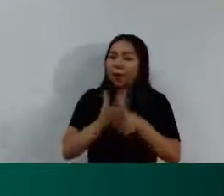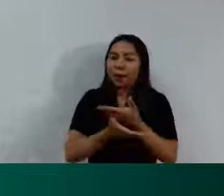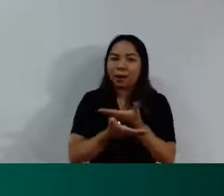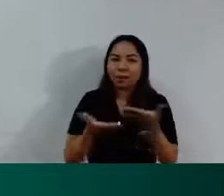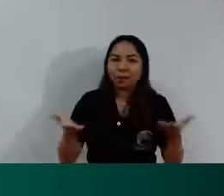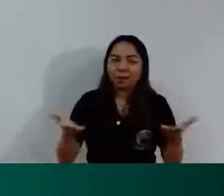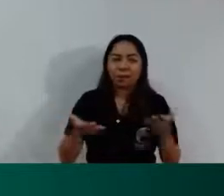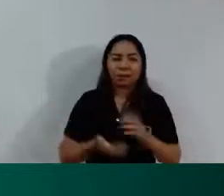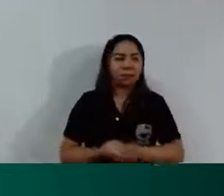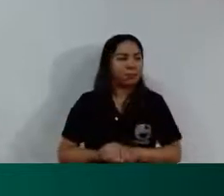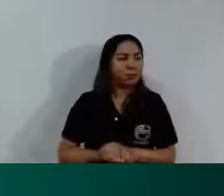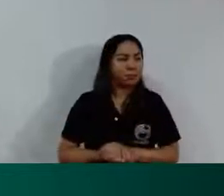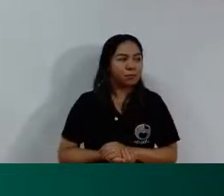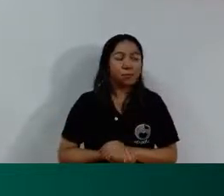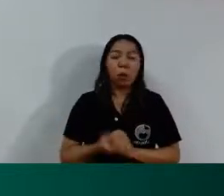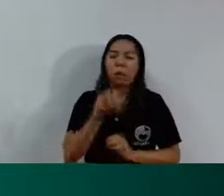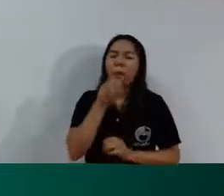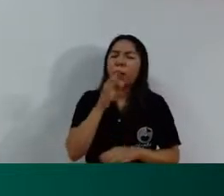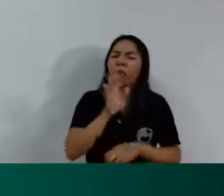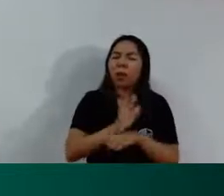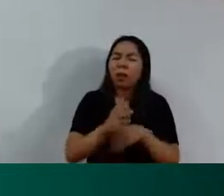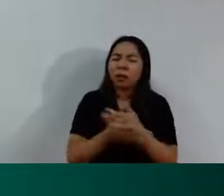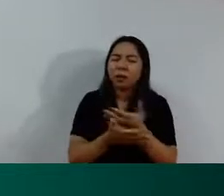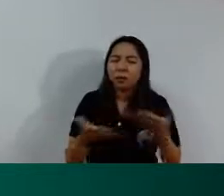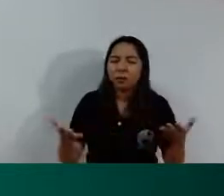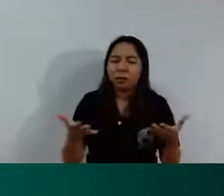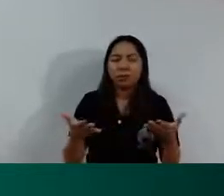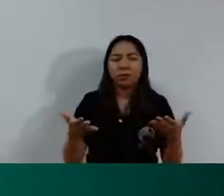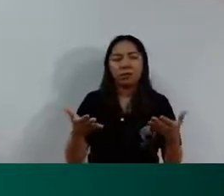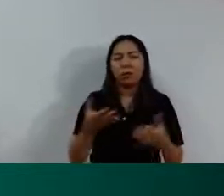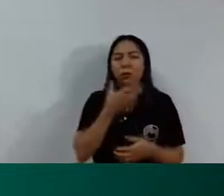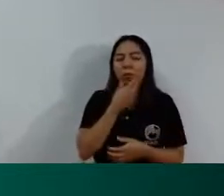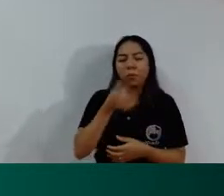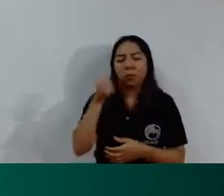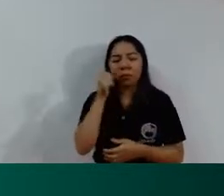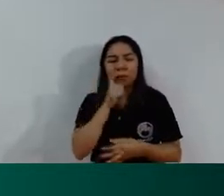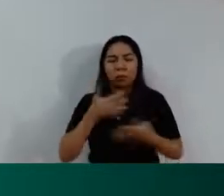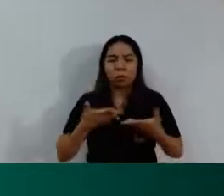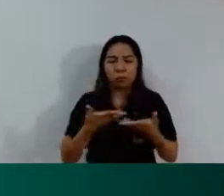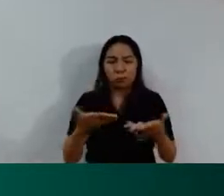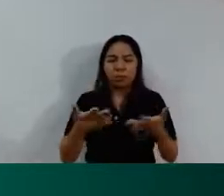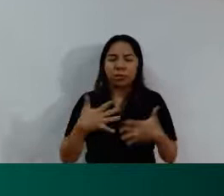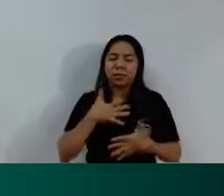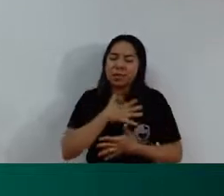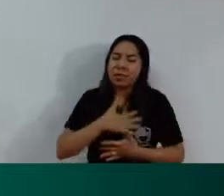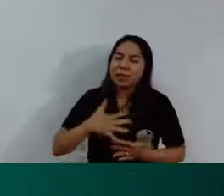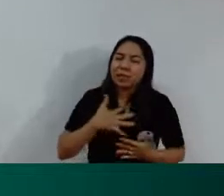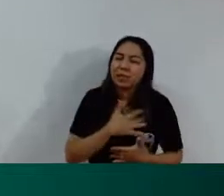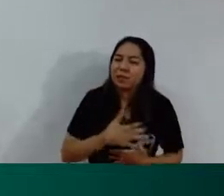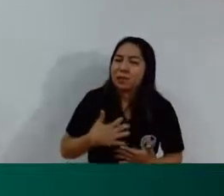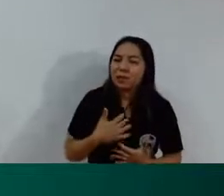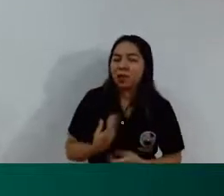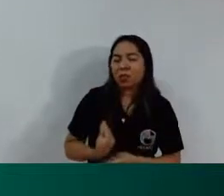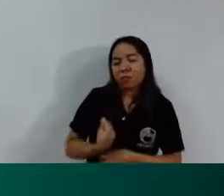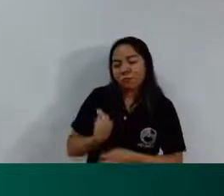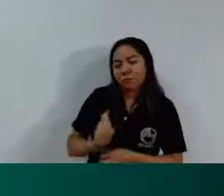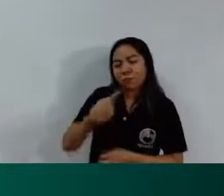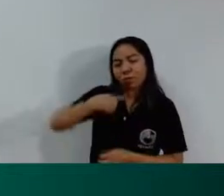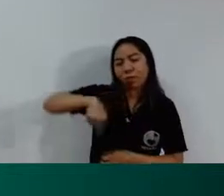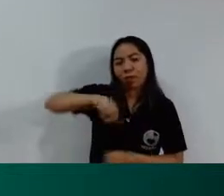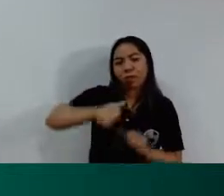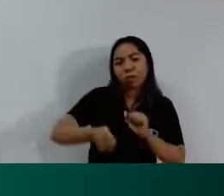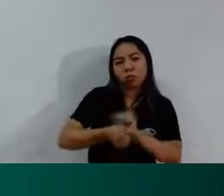Oi boa tarde a todos todas todos uma satisfação muito grande estar aqui com vocês